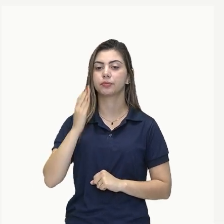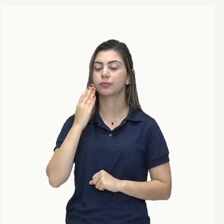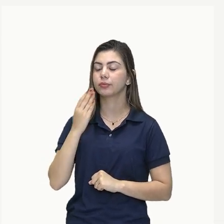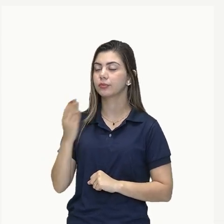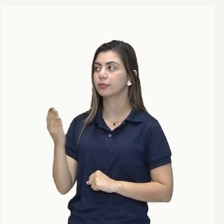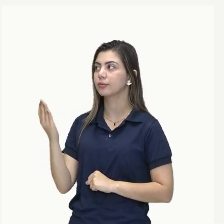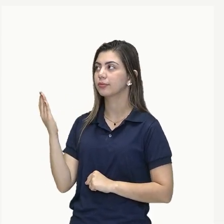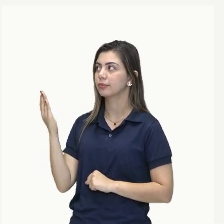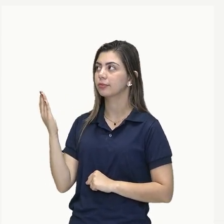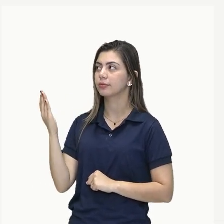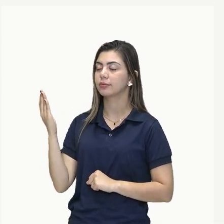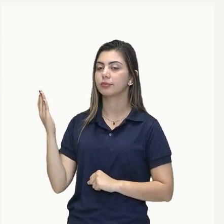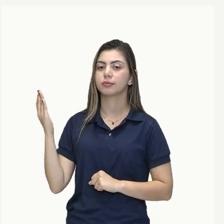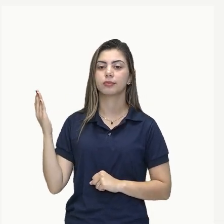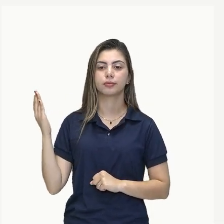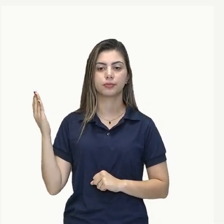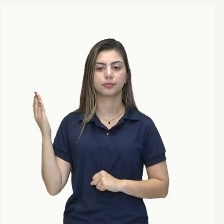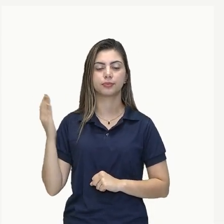par ordenado do ponto B.